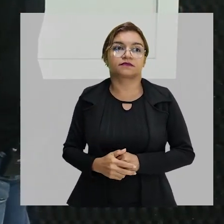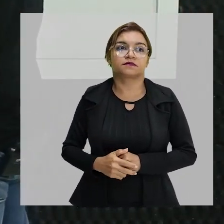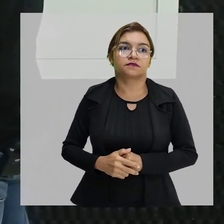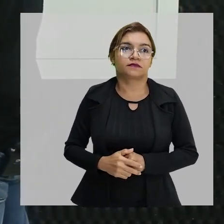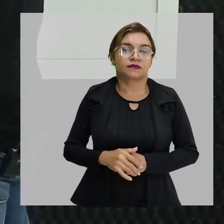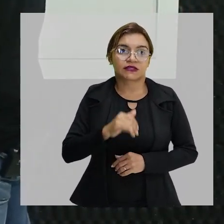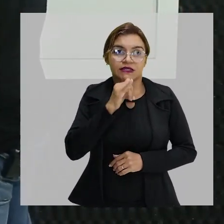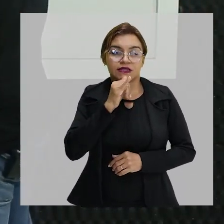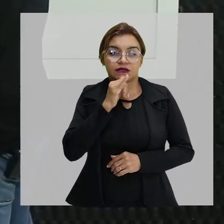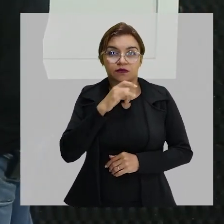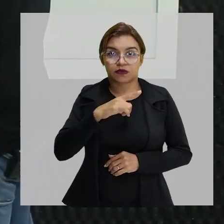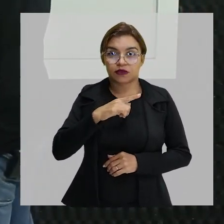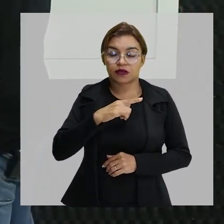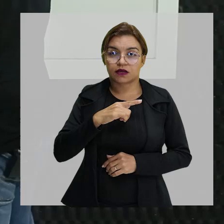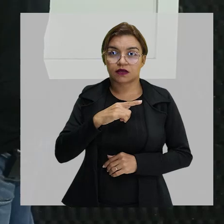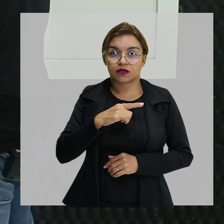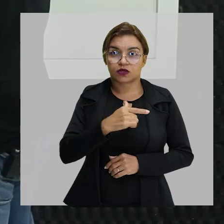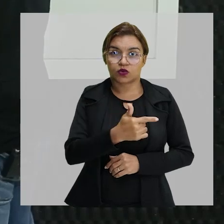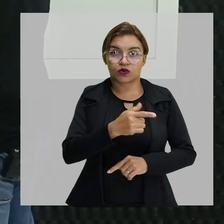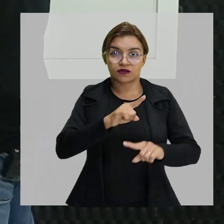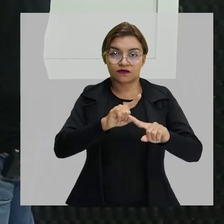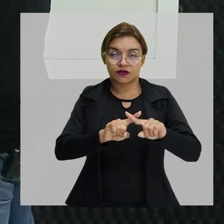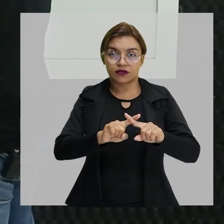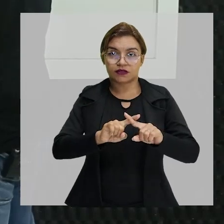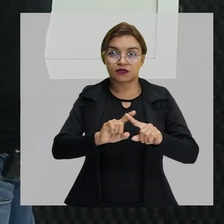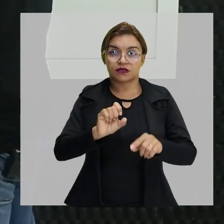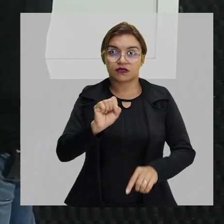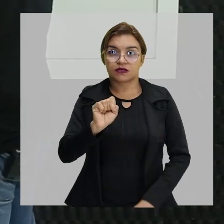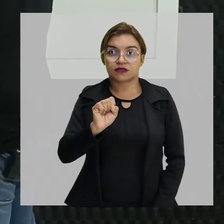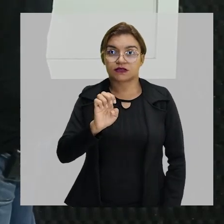né? Duas vezes o seno